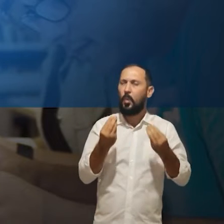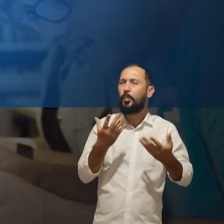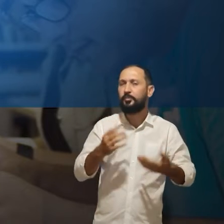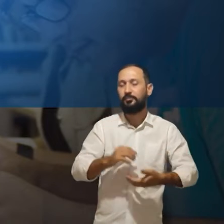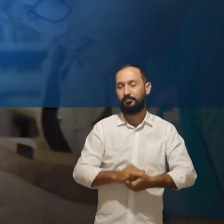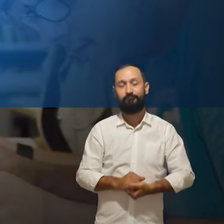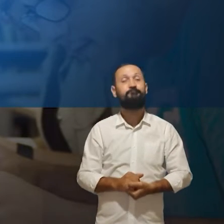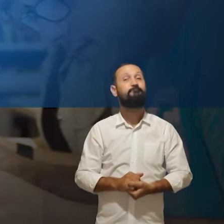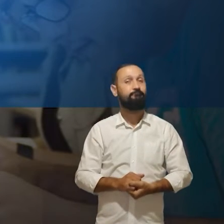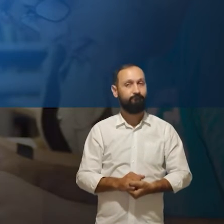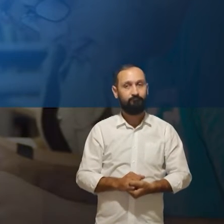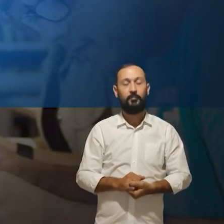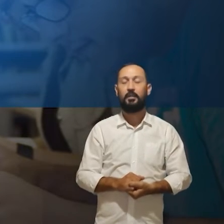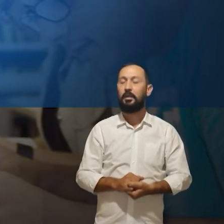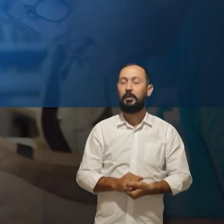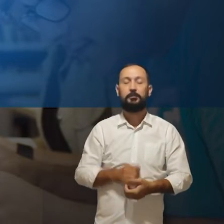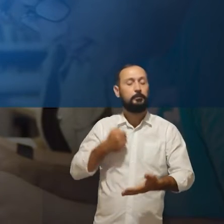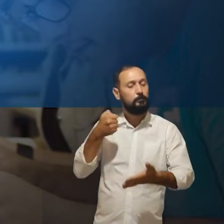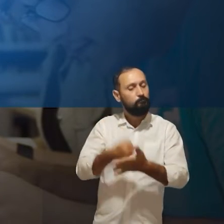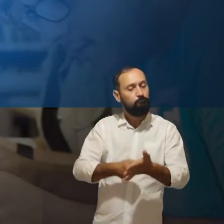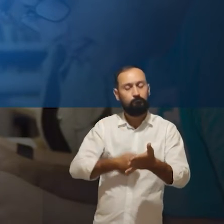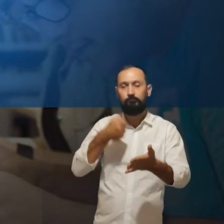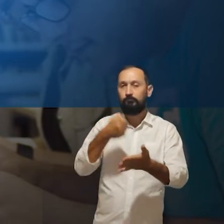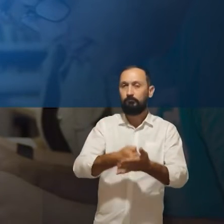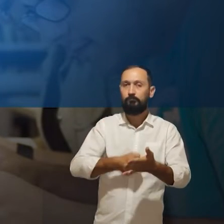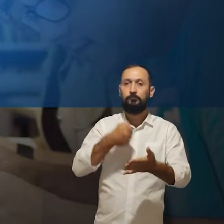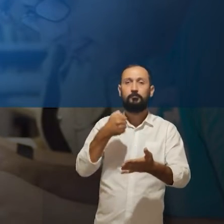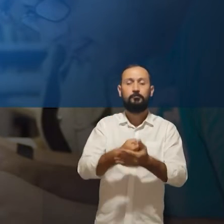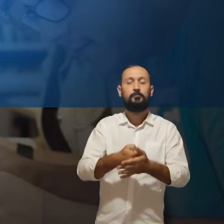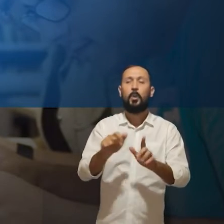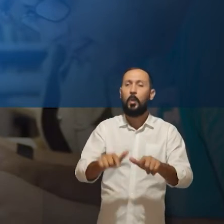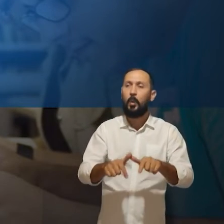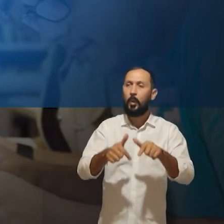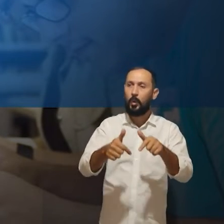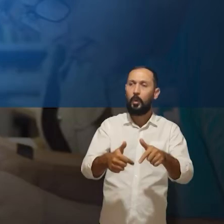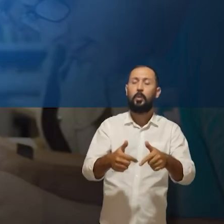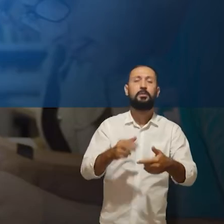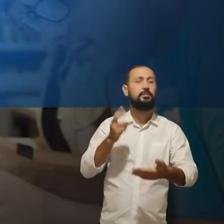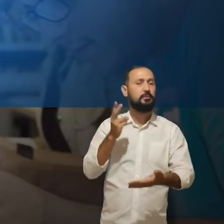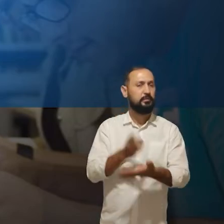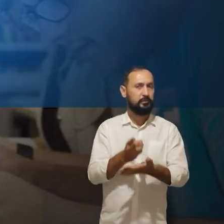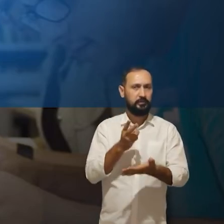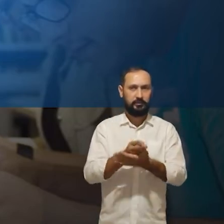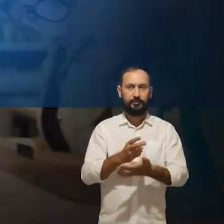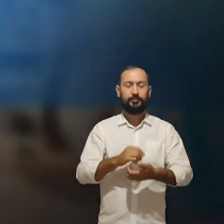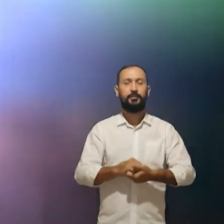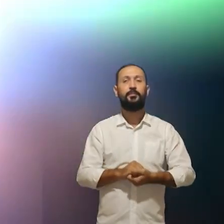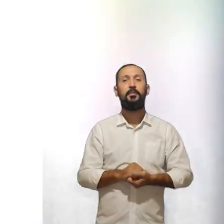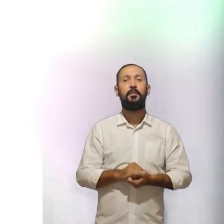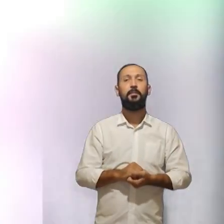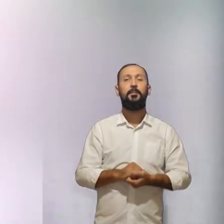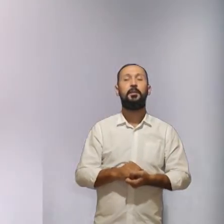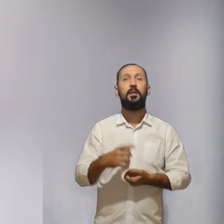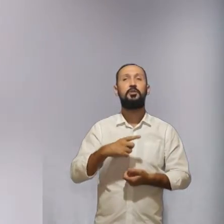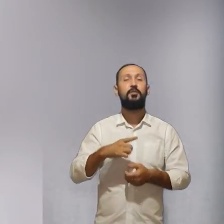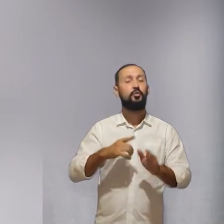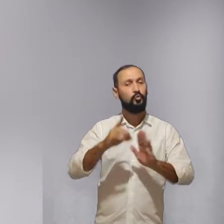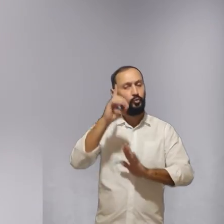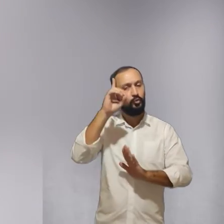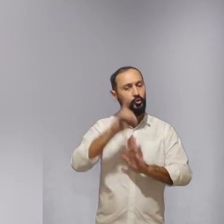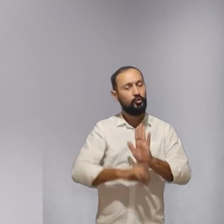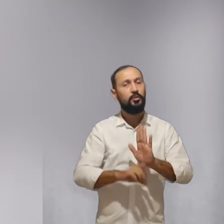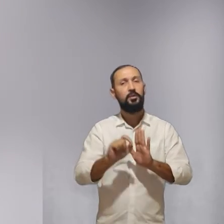Isso tudo fez com que ela incessantemente lutasse arduamente para que ela